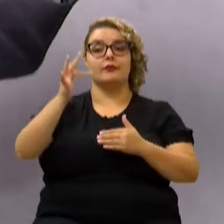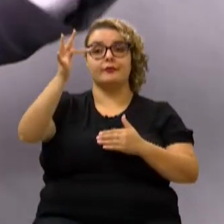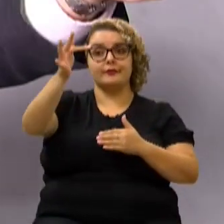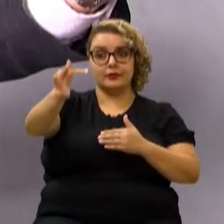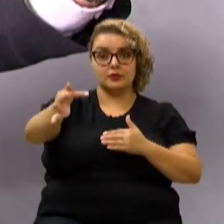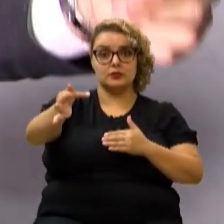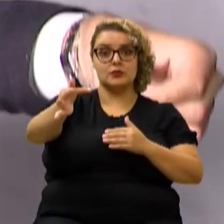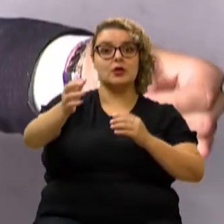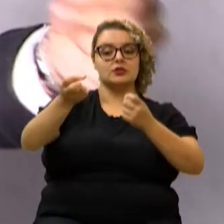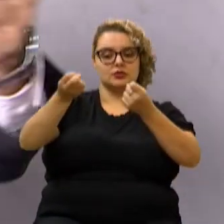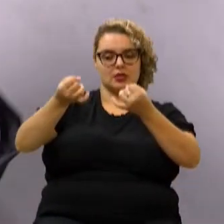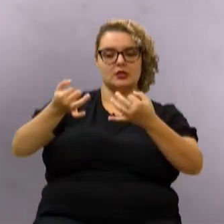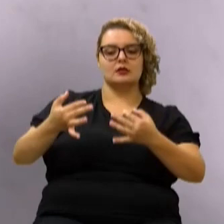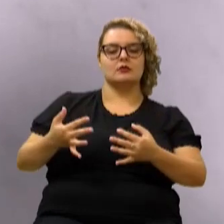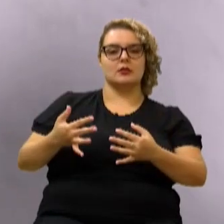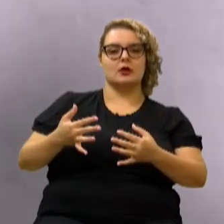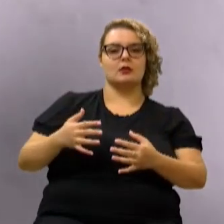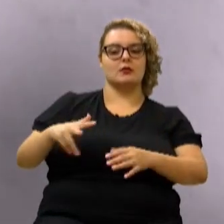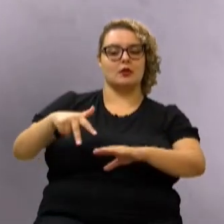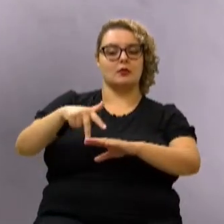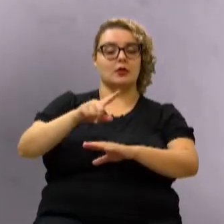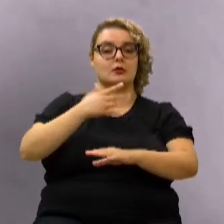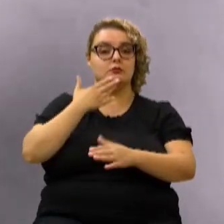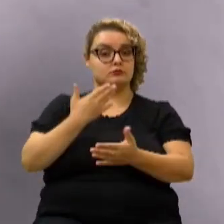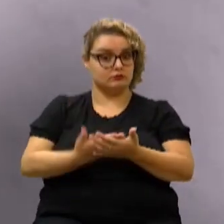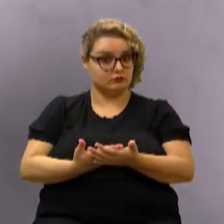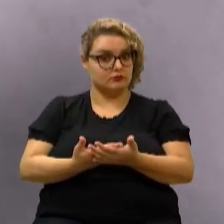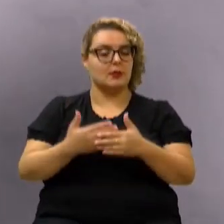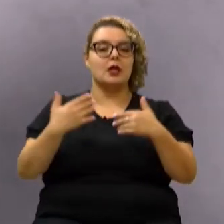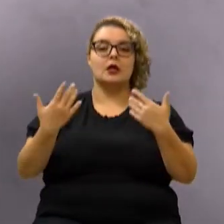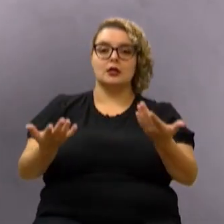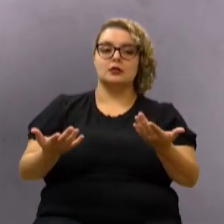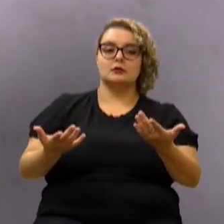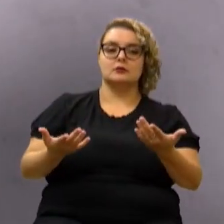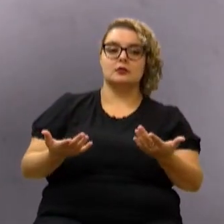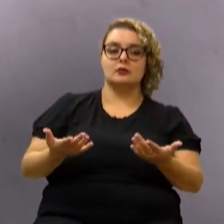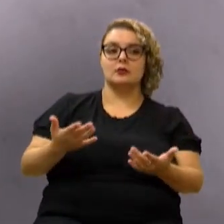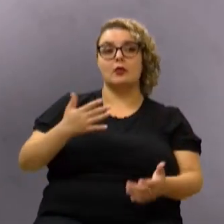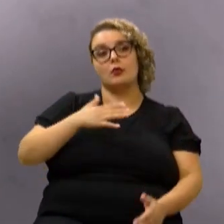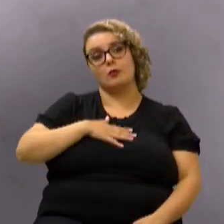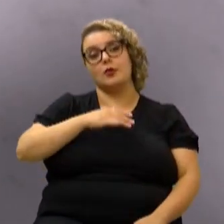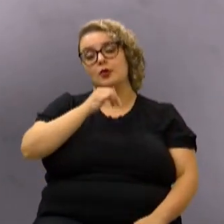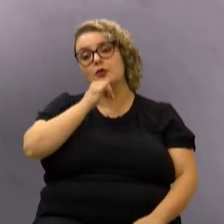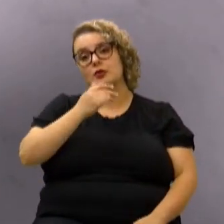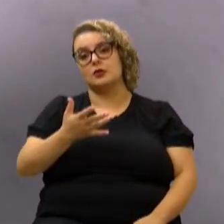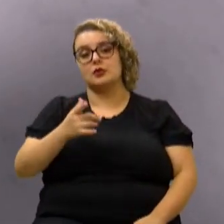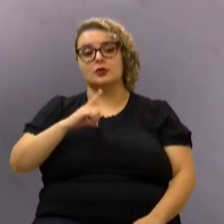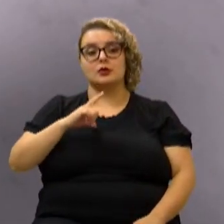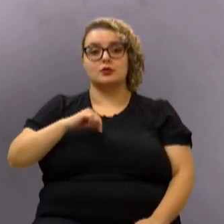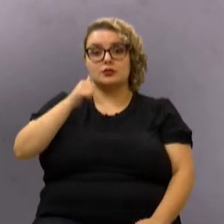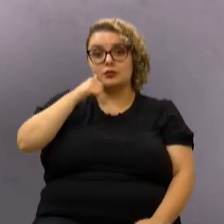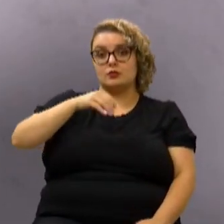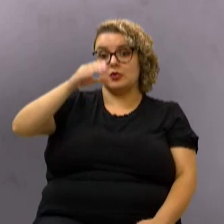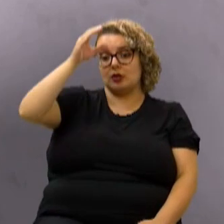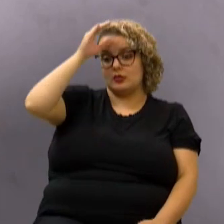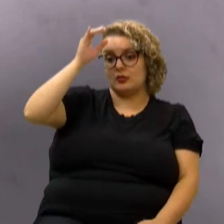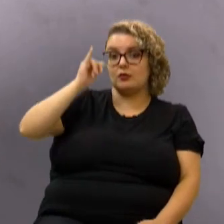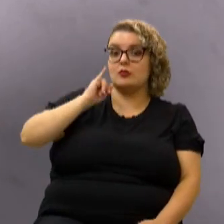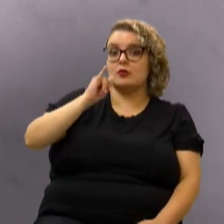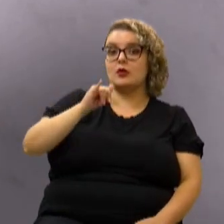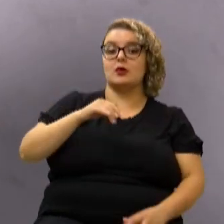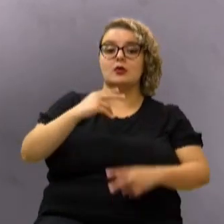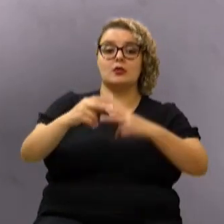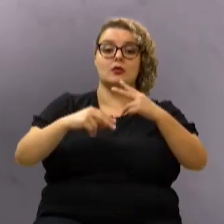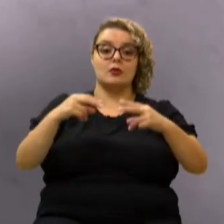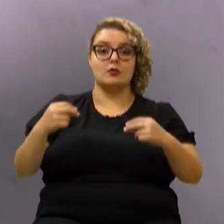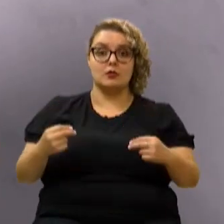tudo que vem à frente já explicado para a pessoa não se surpreender. Então, dando aqui o meu caso de exemplo, eu tinha uma tia minha